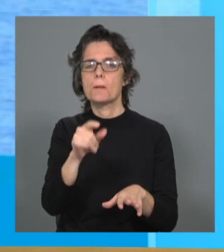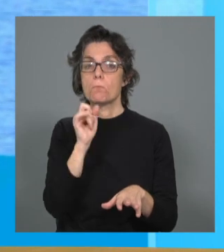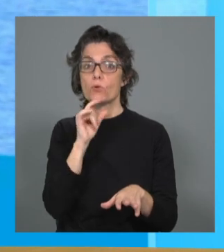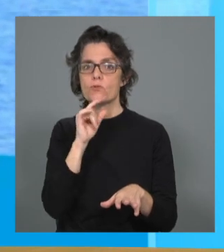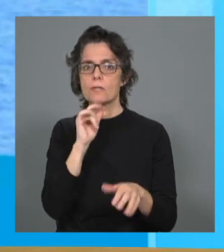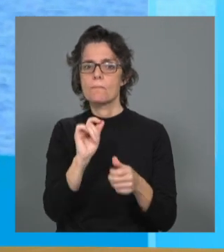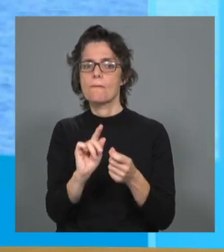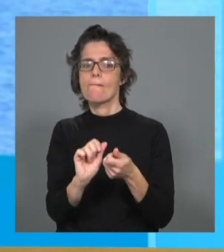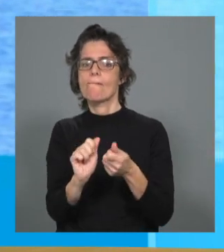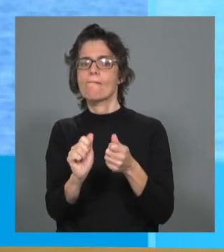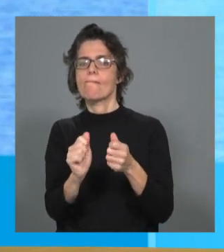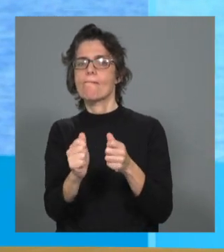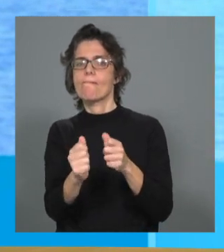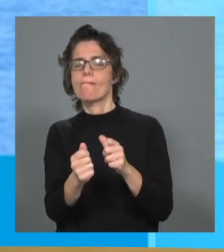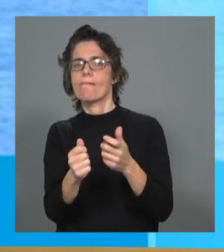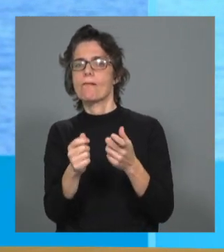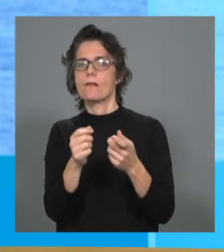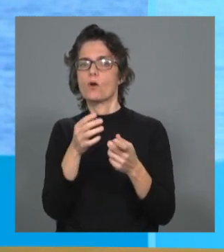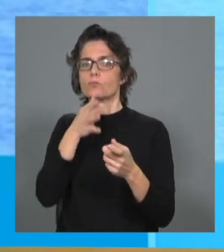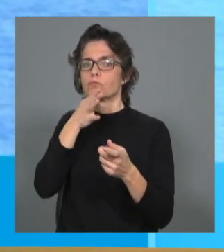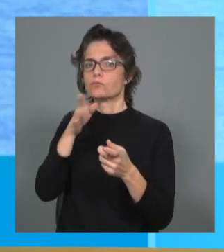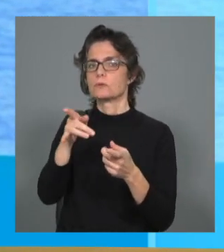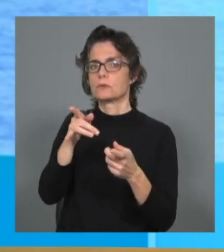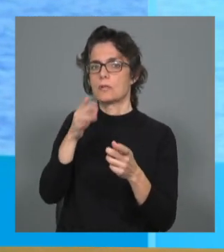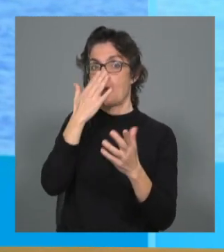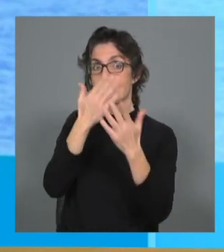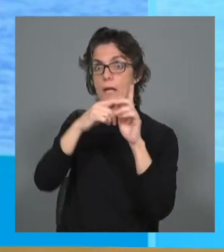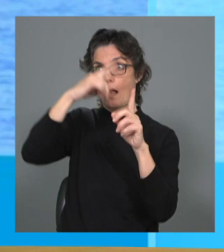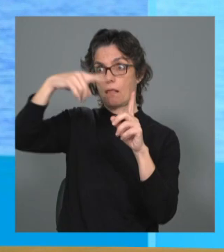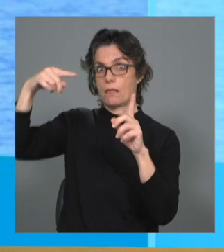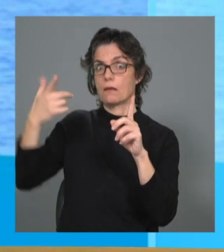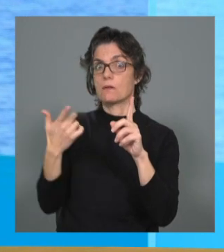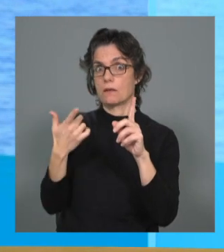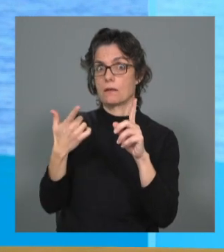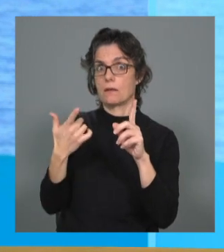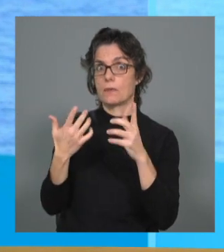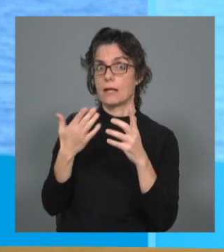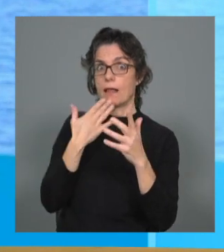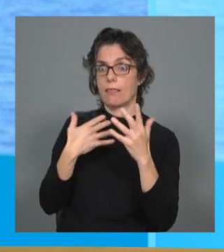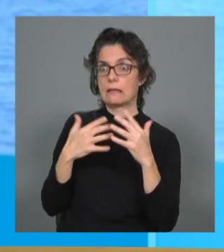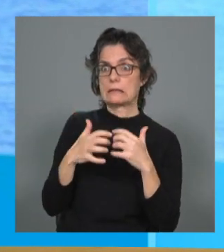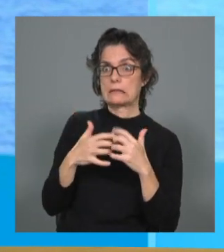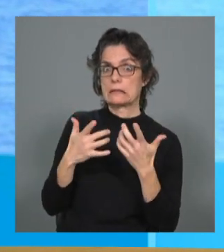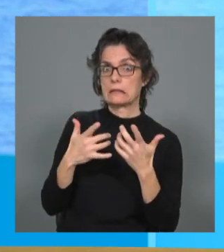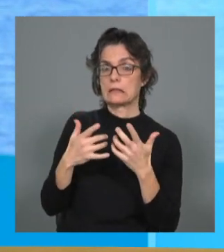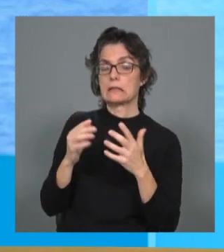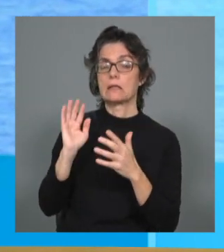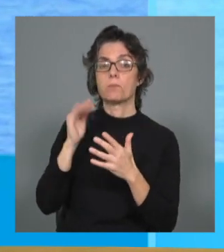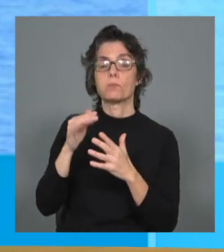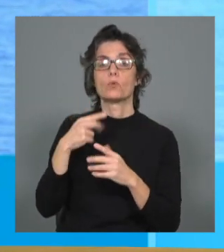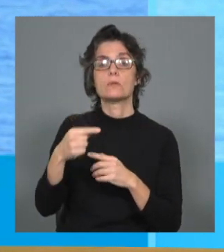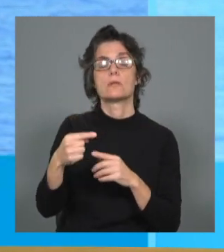ao discurso. Houve seguramente, à medida que as sondagens também iam introduzindo alguma incerteza, e na última semana a aposta era o